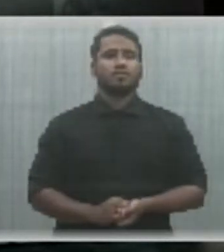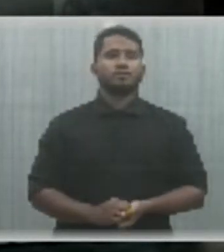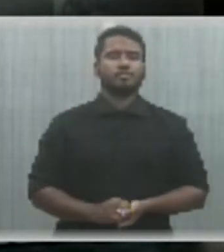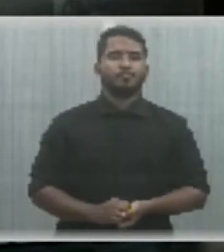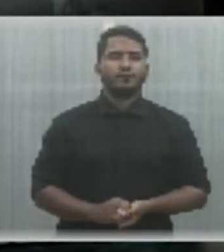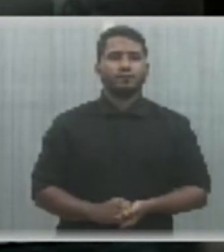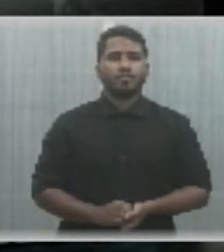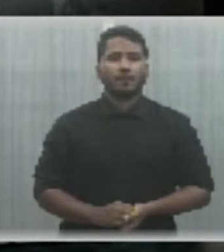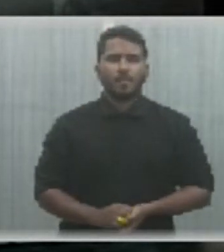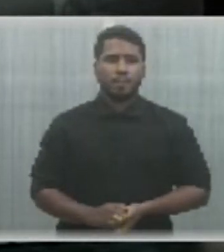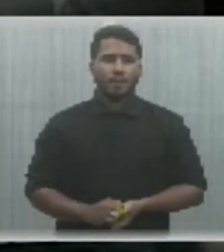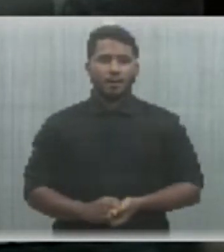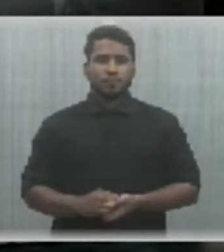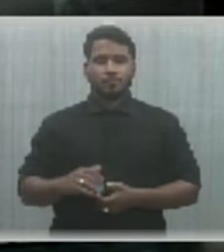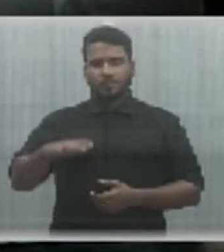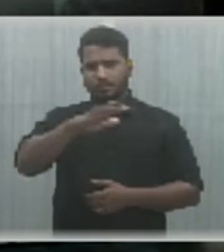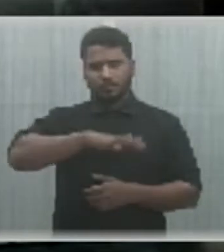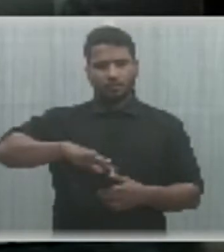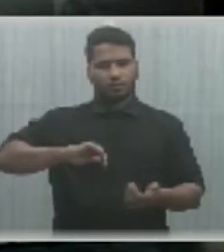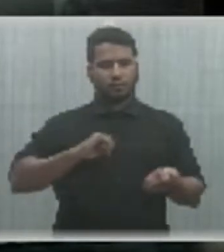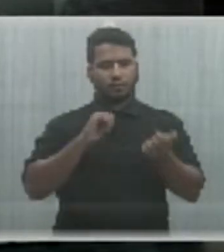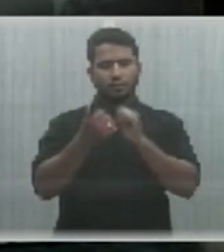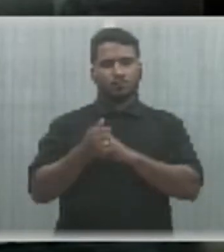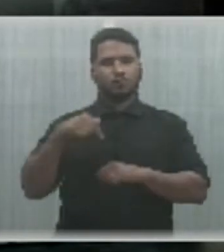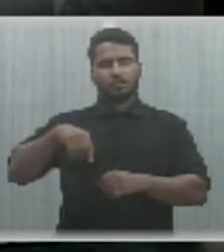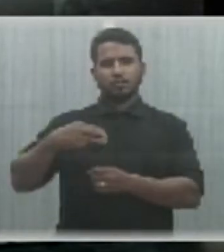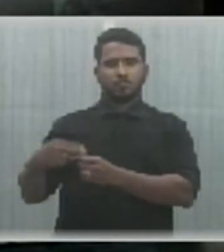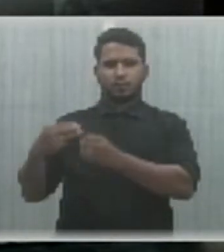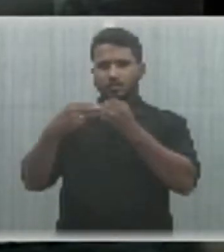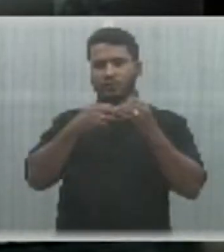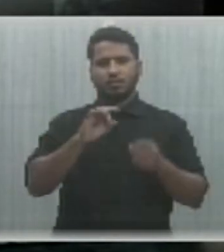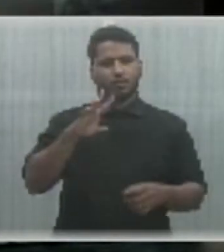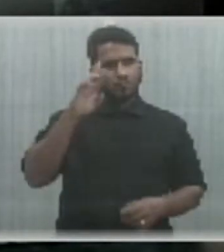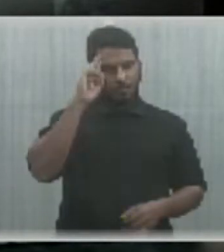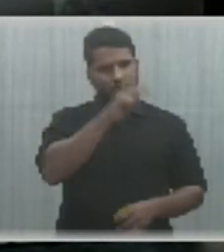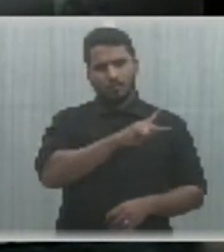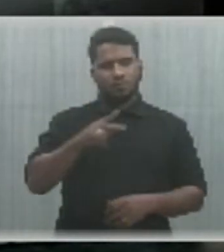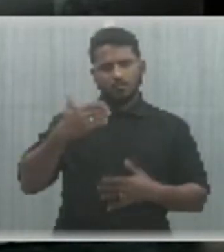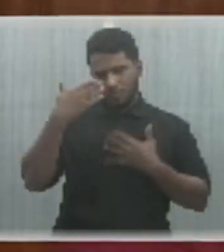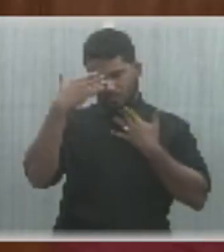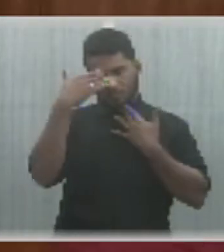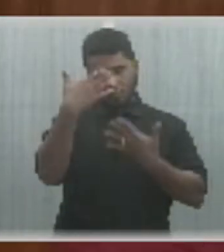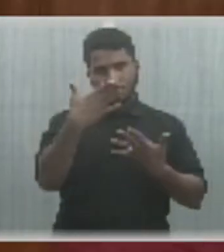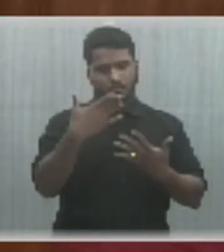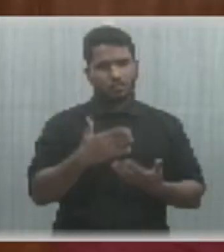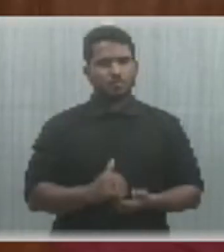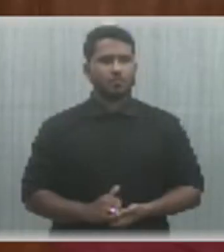comunidade desportista nos municípios. Então, era esse o registro, senhor presidente. Muito obrigado.